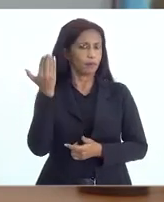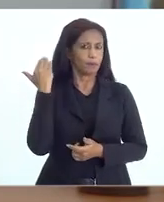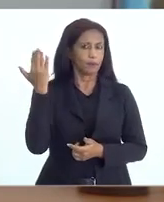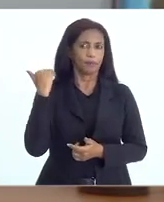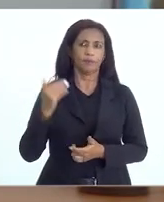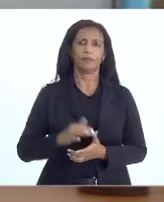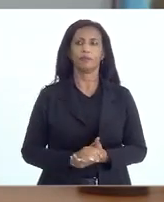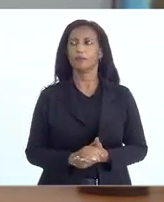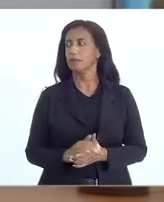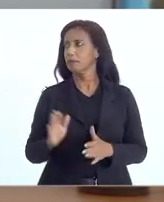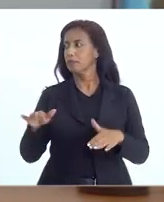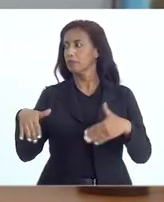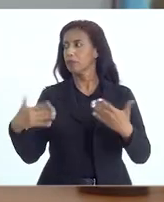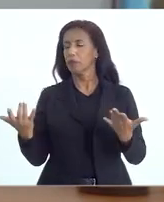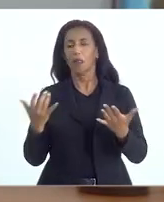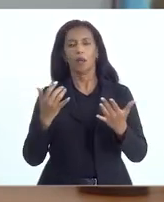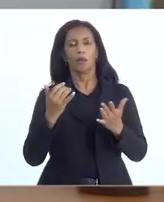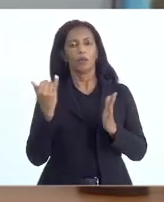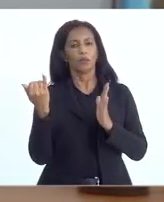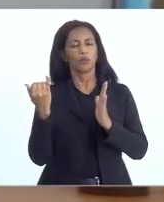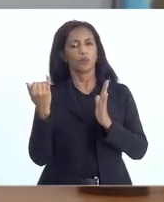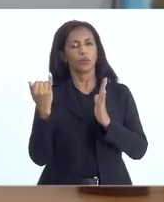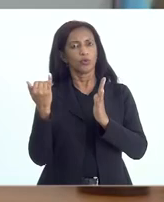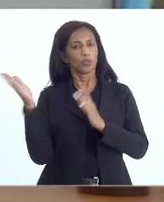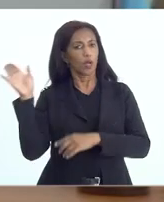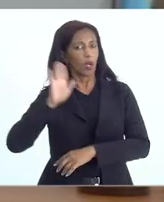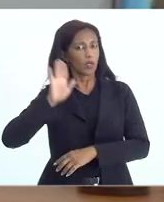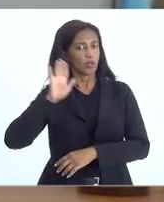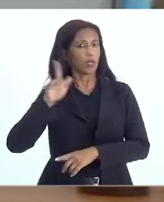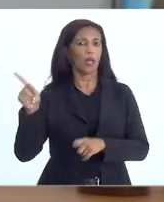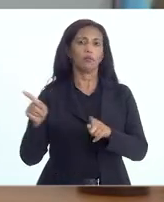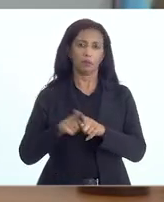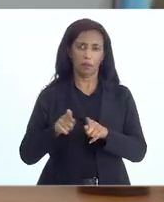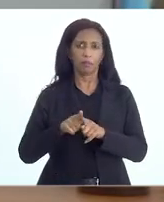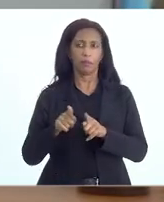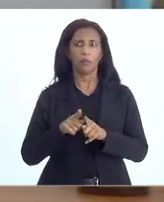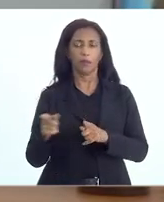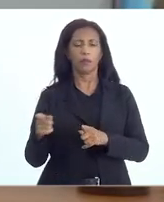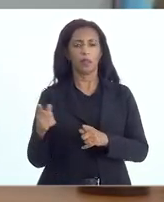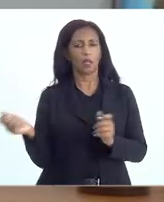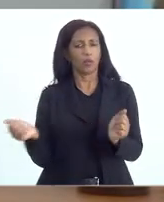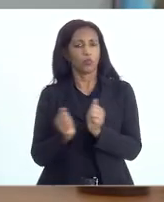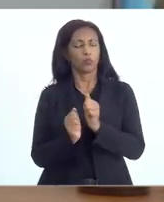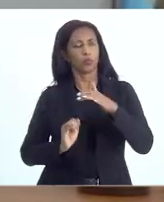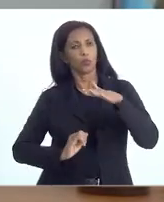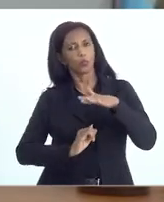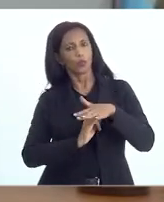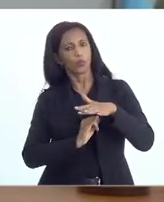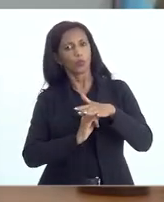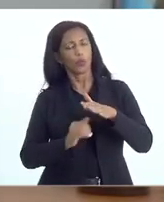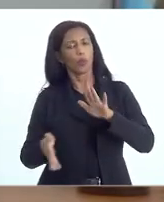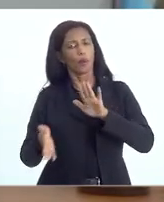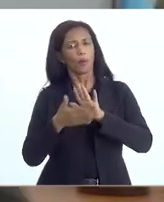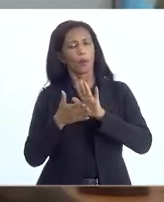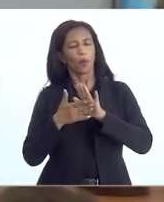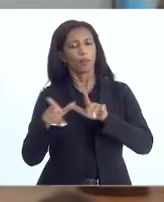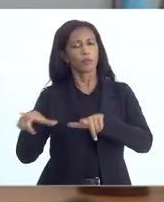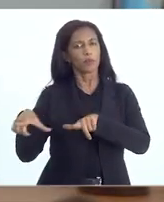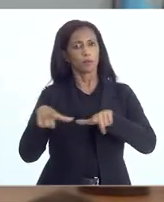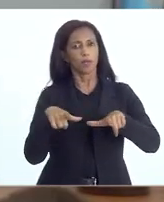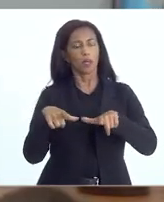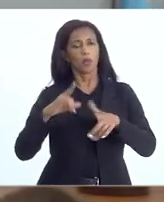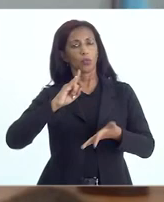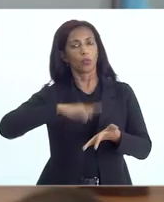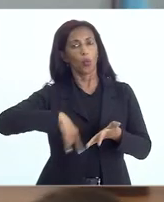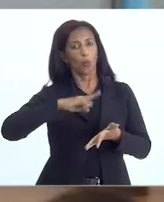Então os candidatos também terão com certificado o que demonstra a relação deles com a constituição é que os próprios certificados e